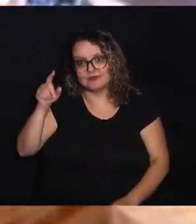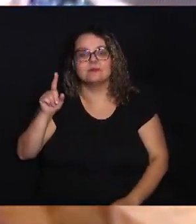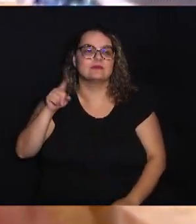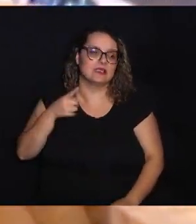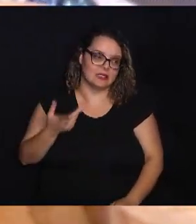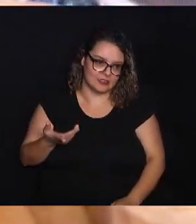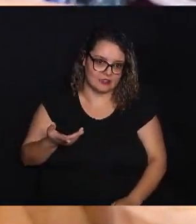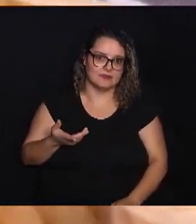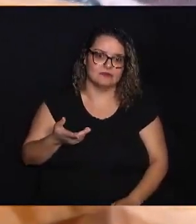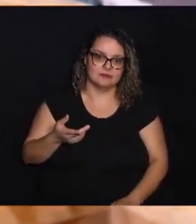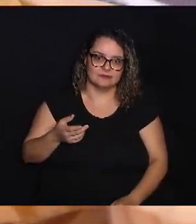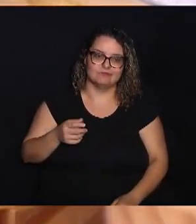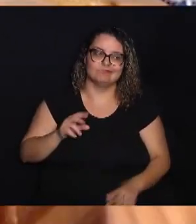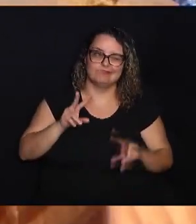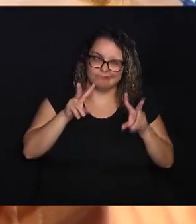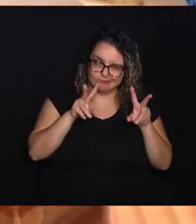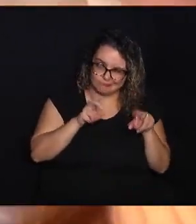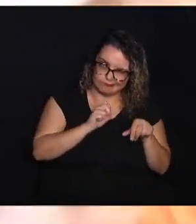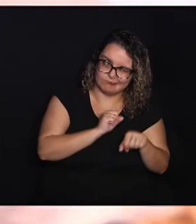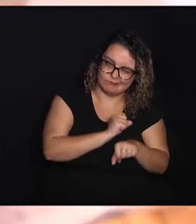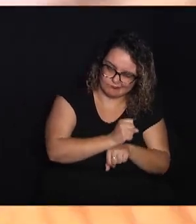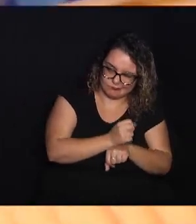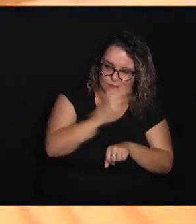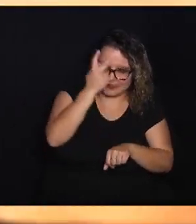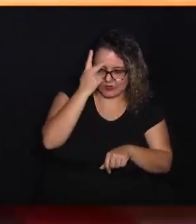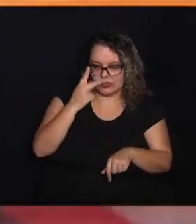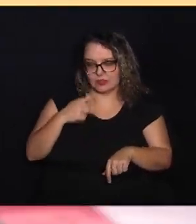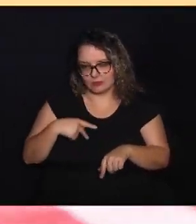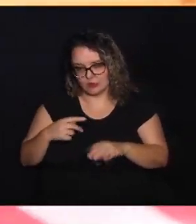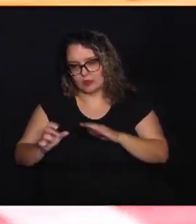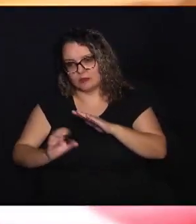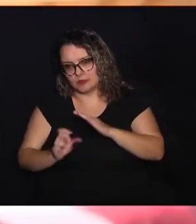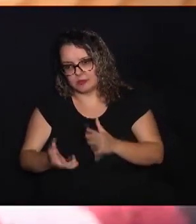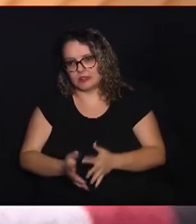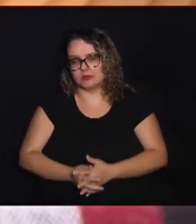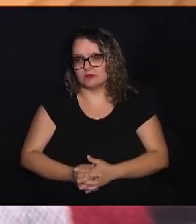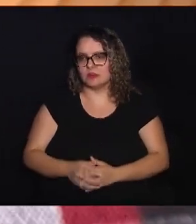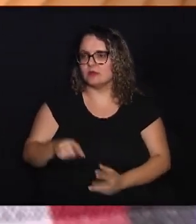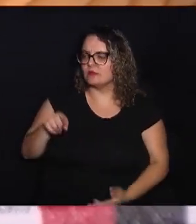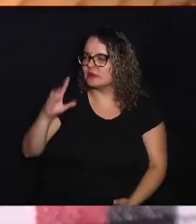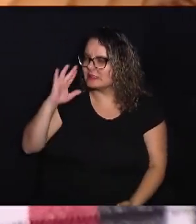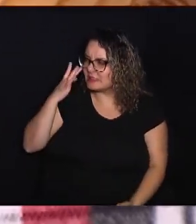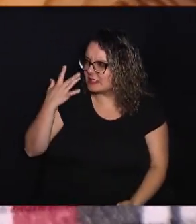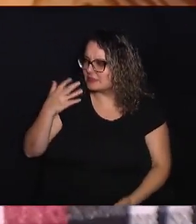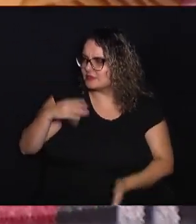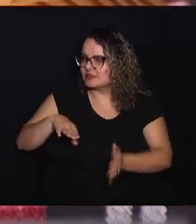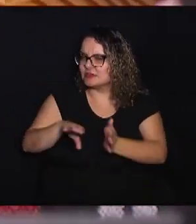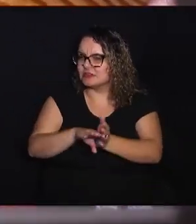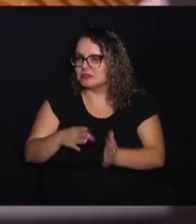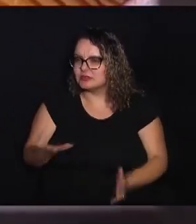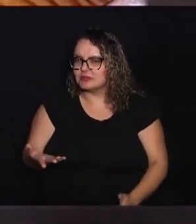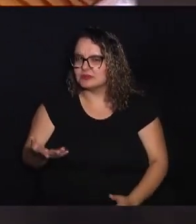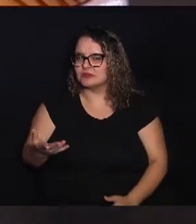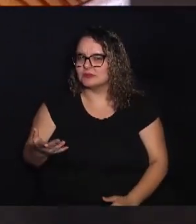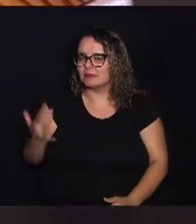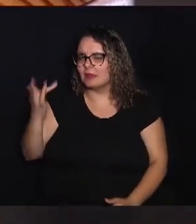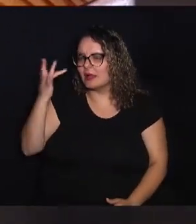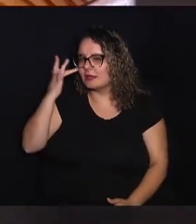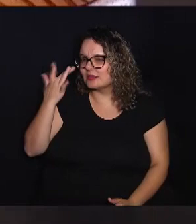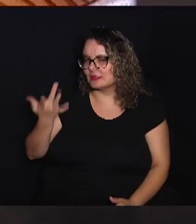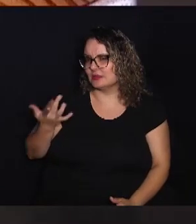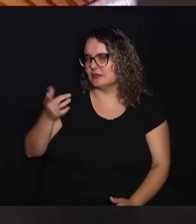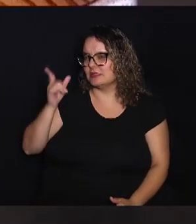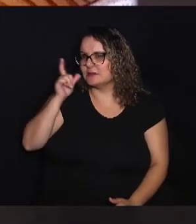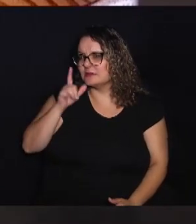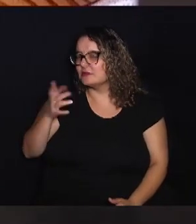meio escrava do seu empreendimento. Você acha que vai chegar um ponto de maturação que você vai